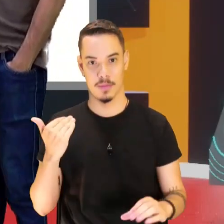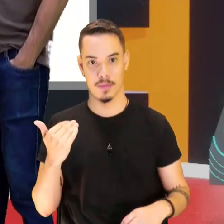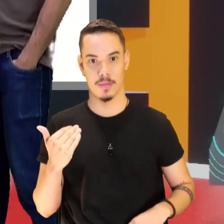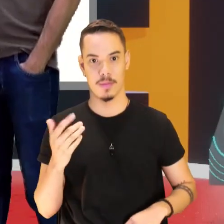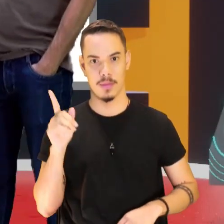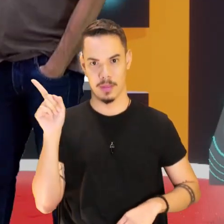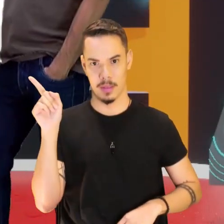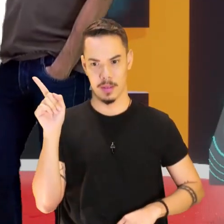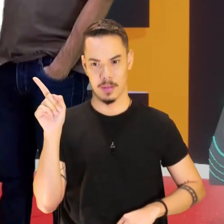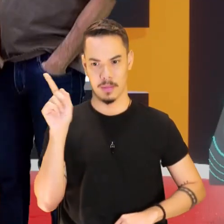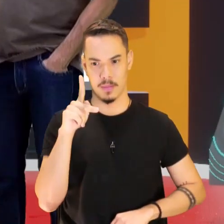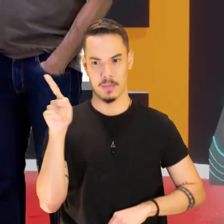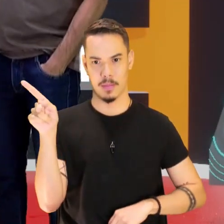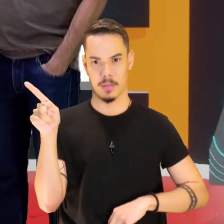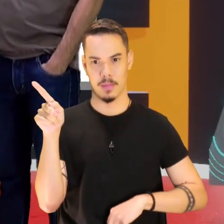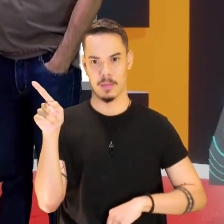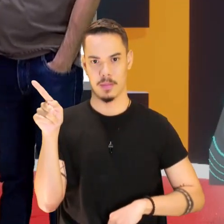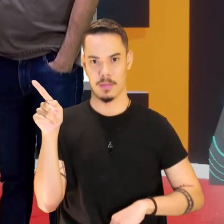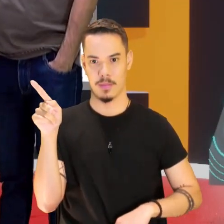legal